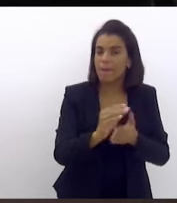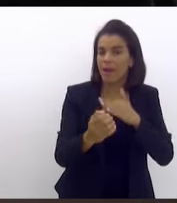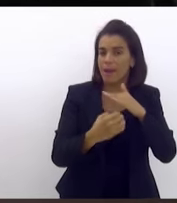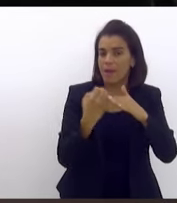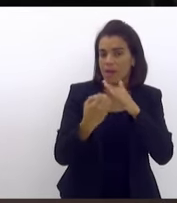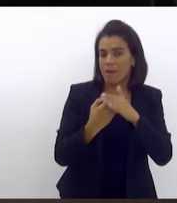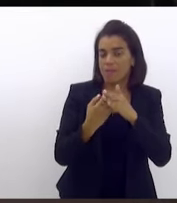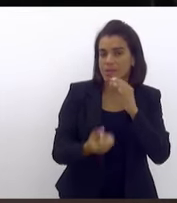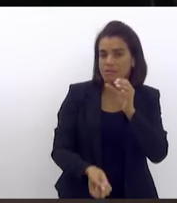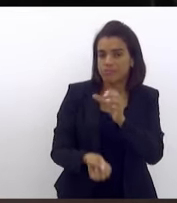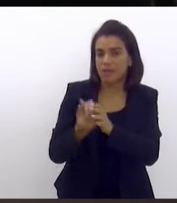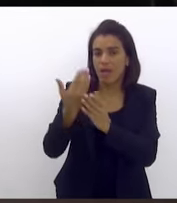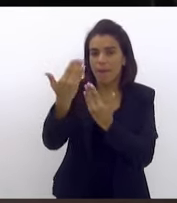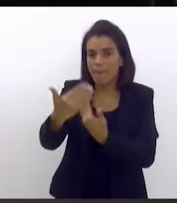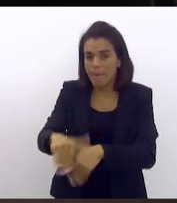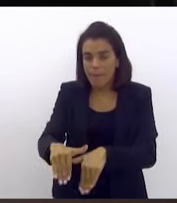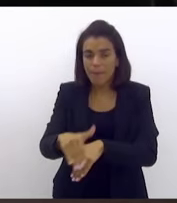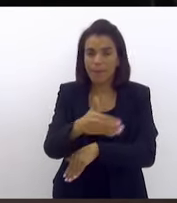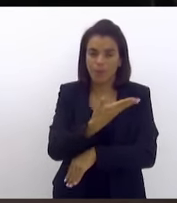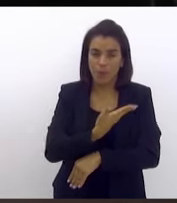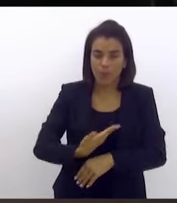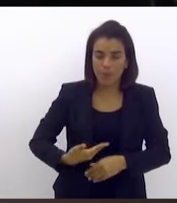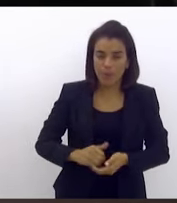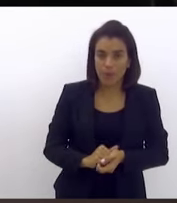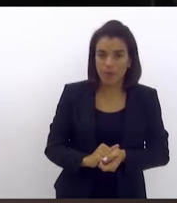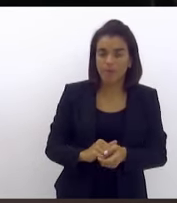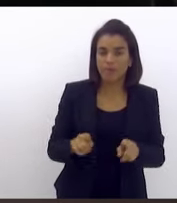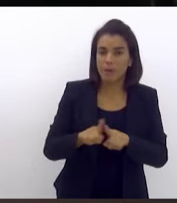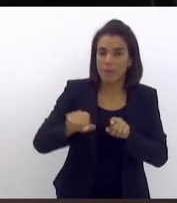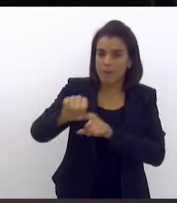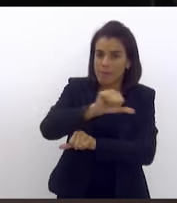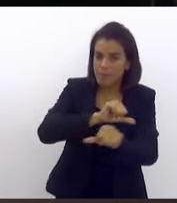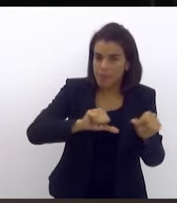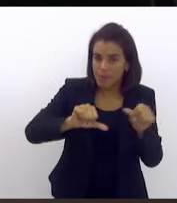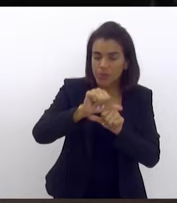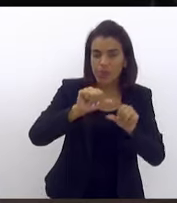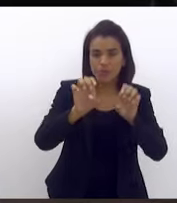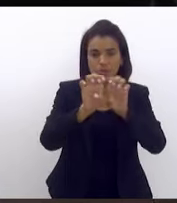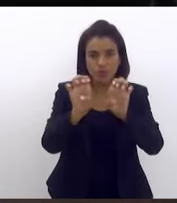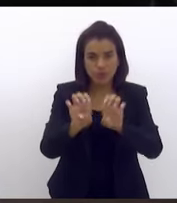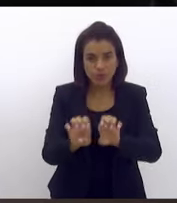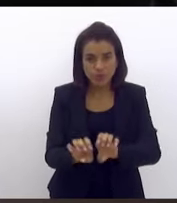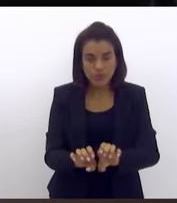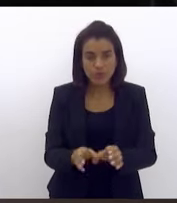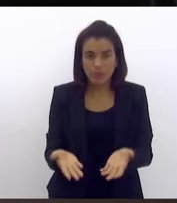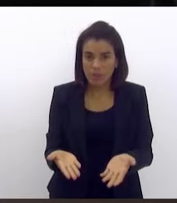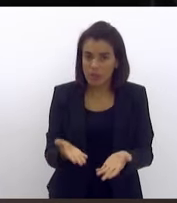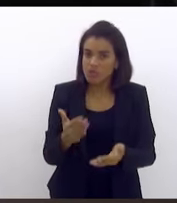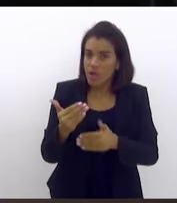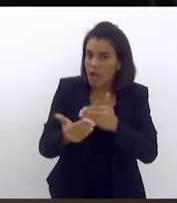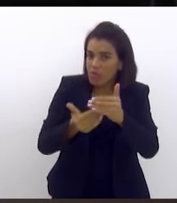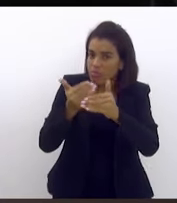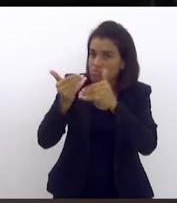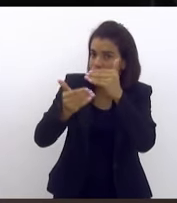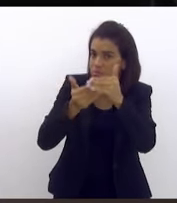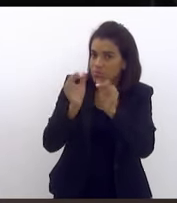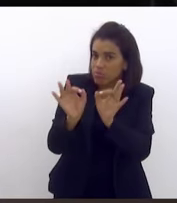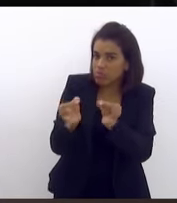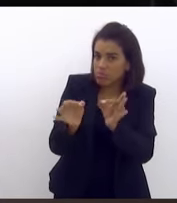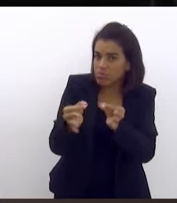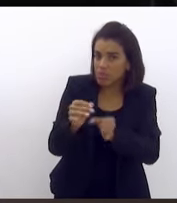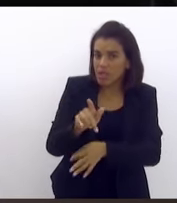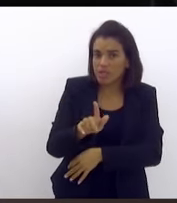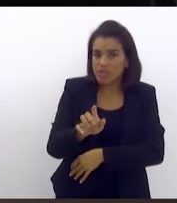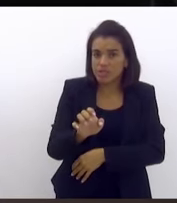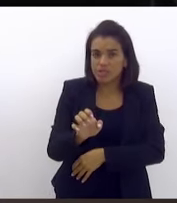concurso público, pudesse fazer a reformulação da sua estrutura como um todo, e isso está acontecendo. Hoje a Genersa